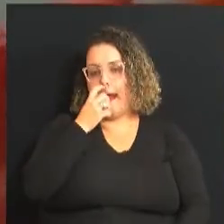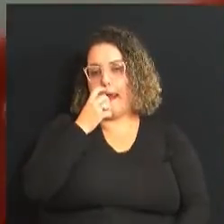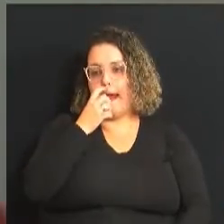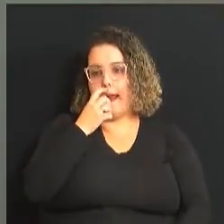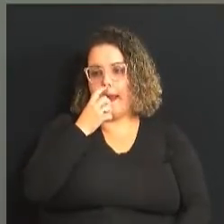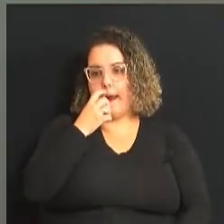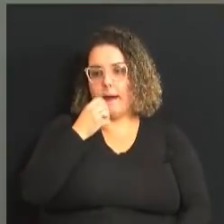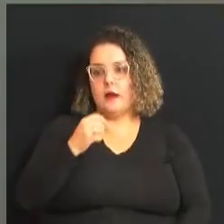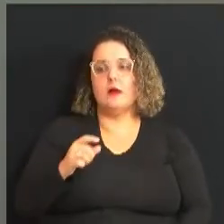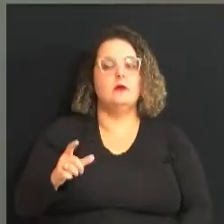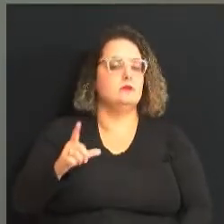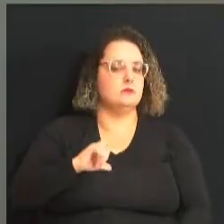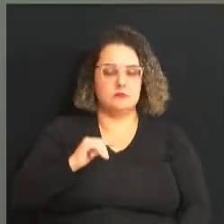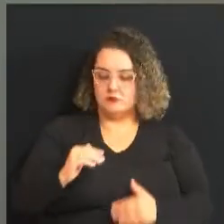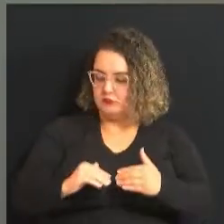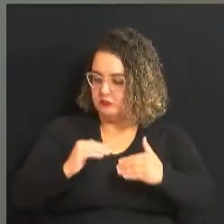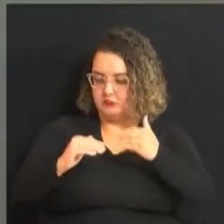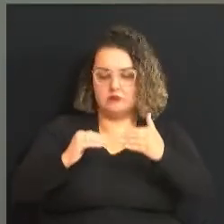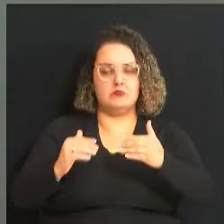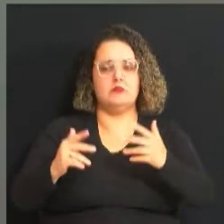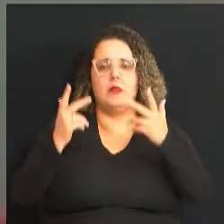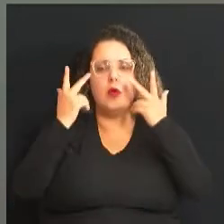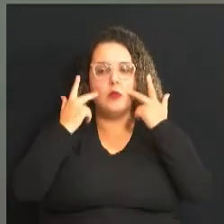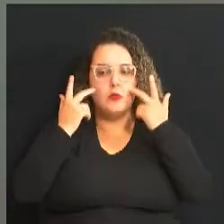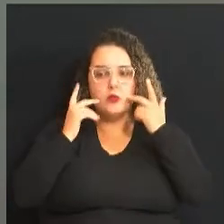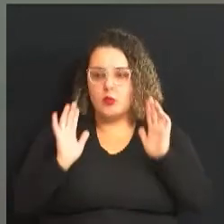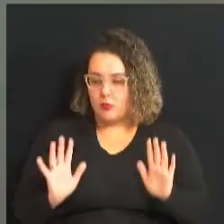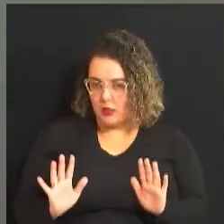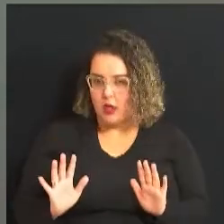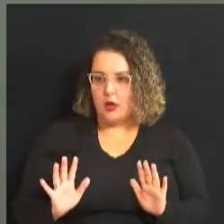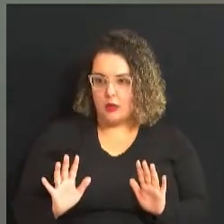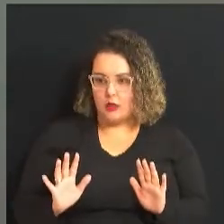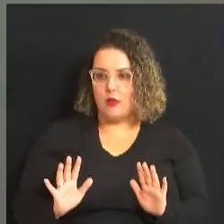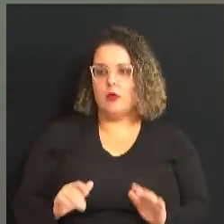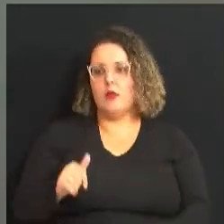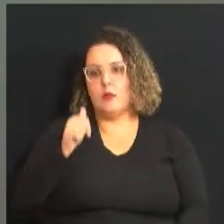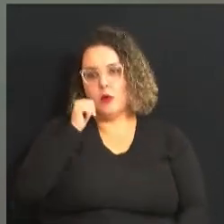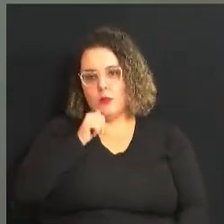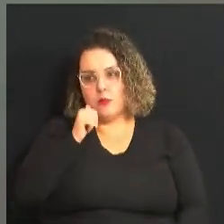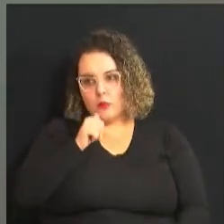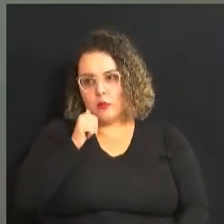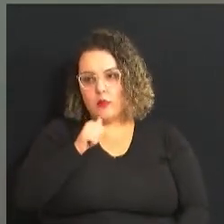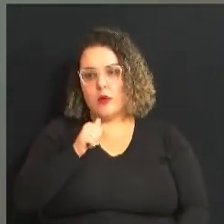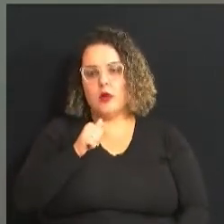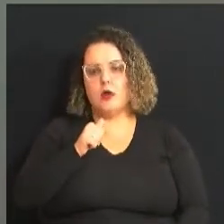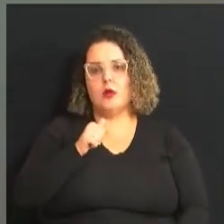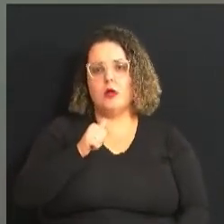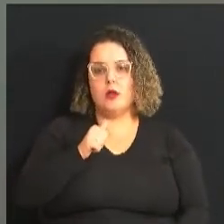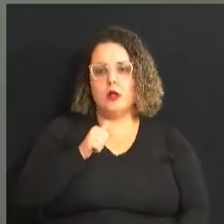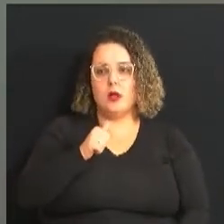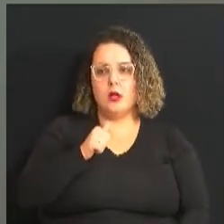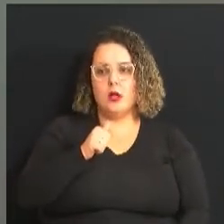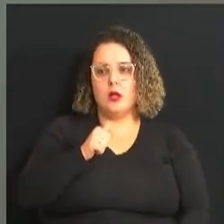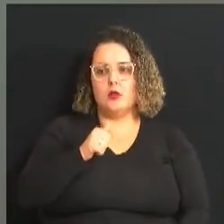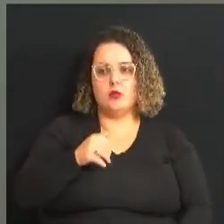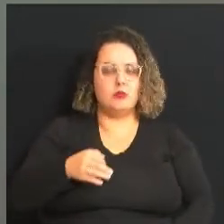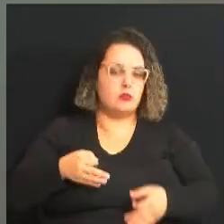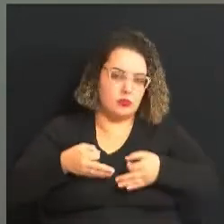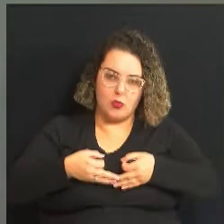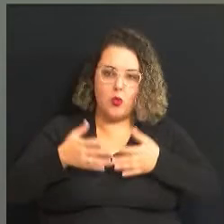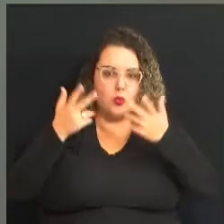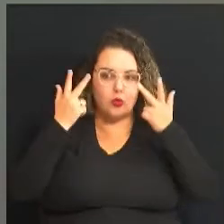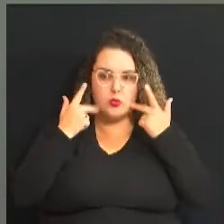vai se desenvolver de maneira normal, como aquela mulher que tem o útero na posição normal, aquele